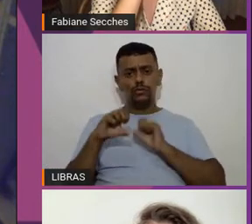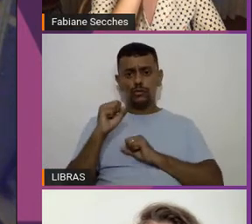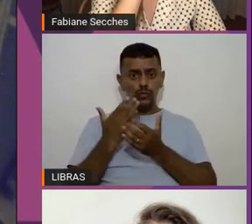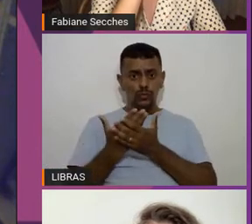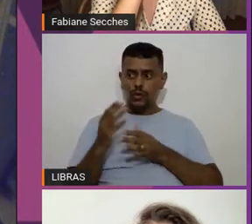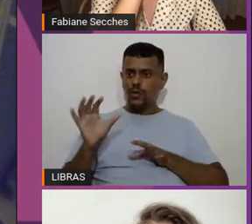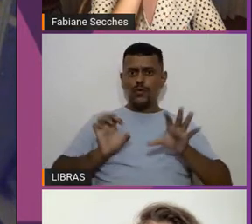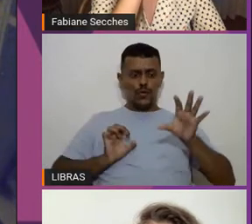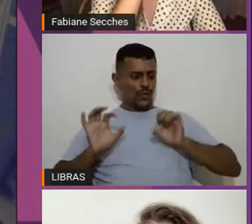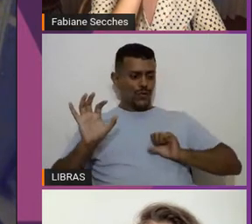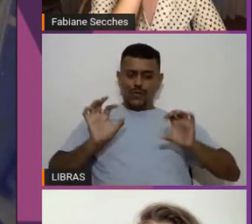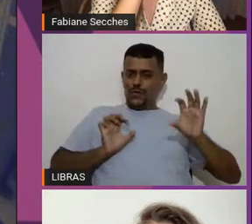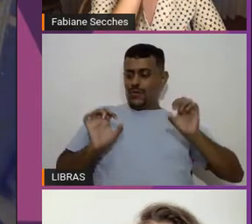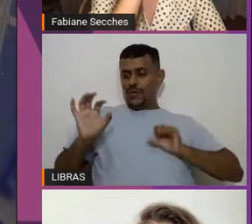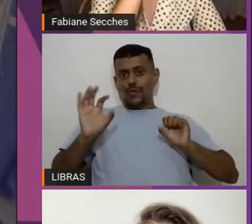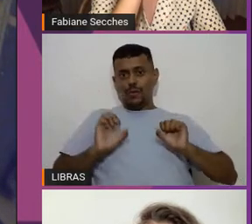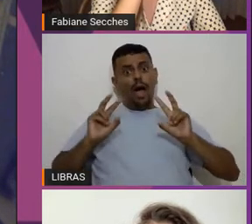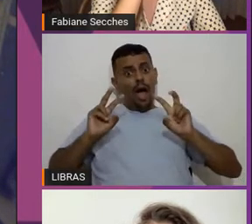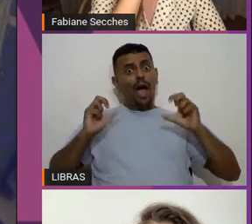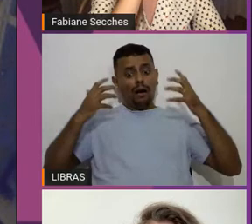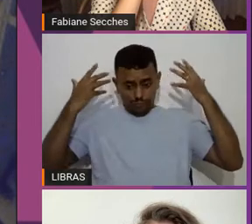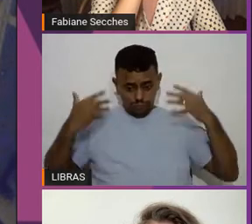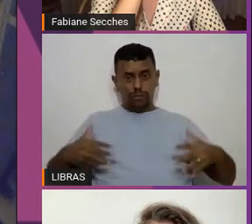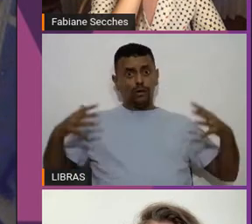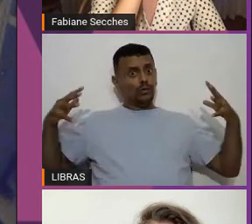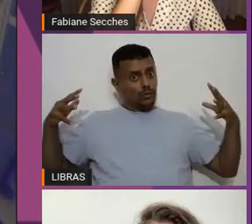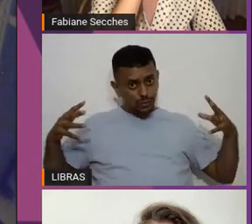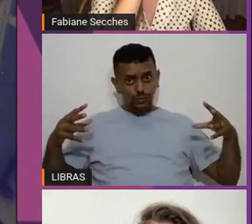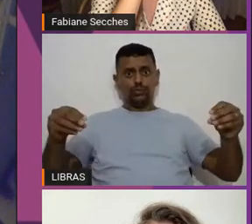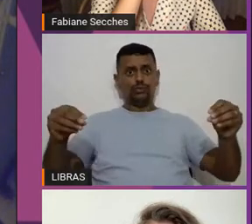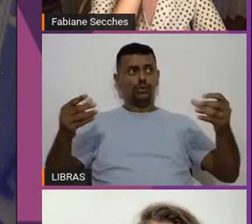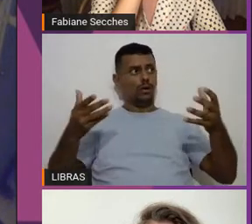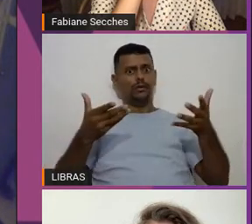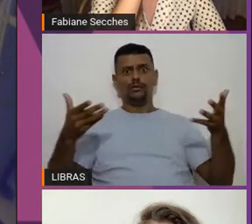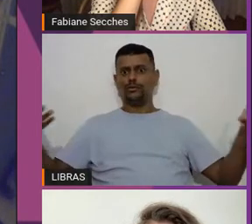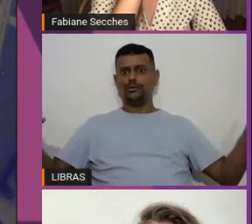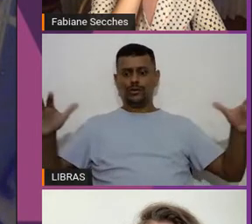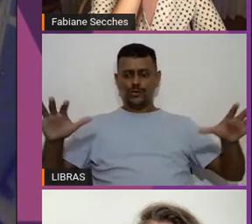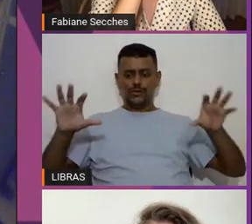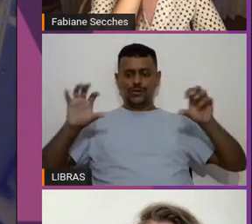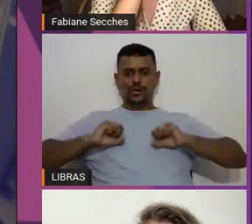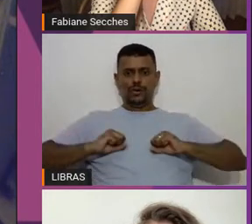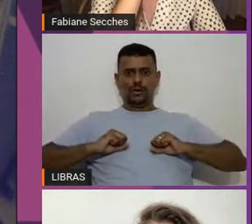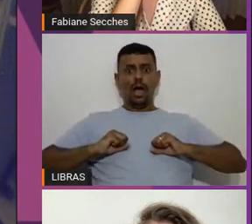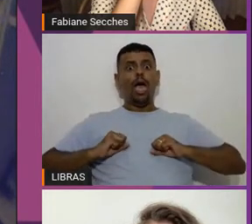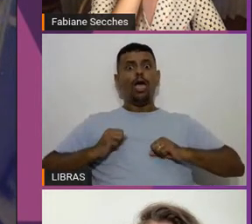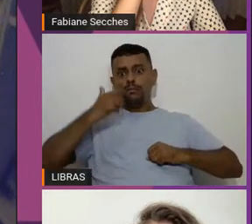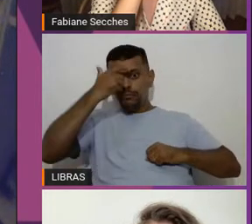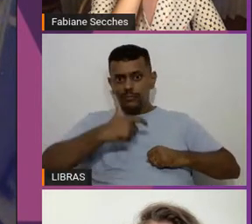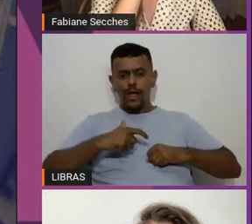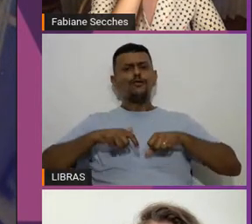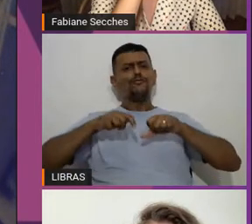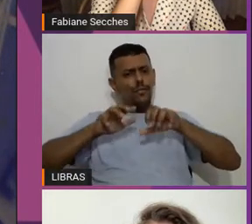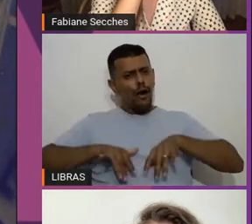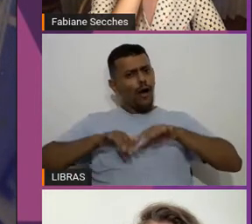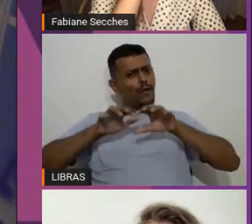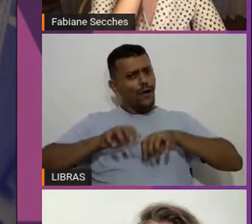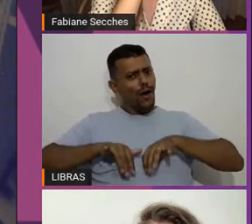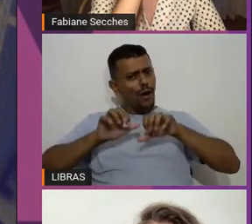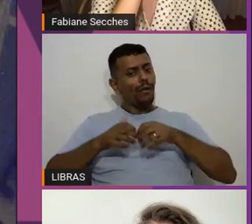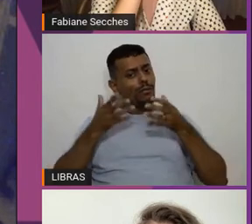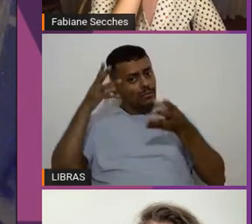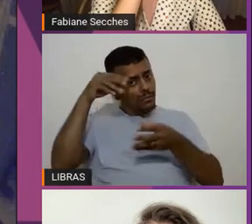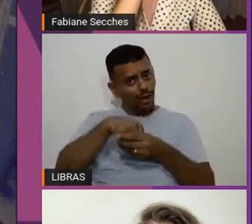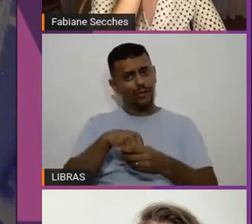resultado de tudo isso é tudo isso que a gente leva literatura bom então assim só dá ser um pouco rápido aqui acho que